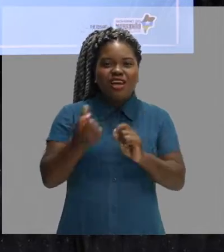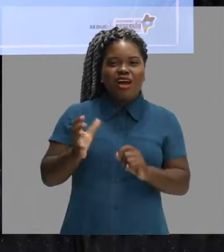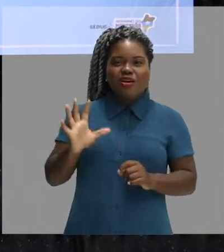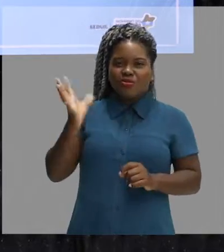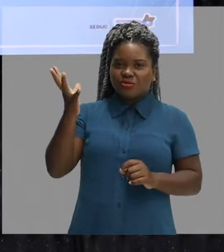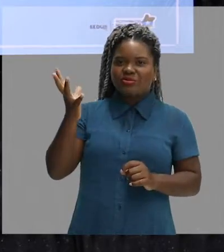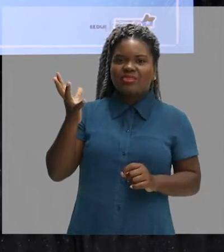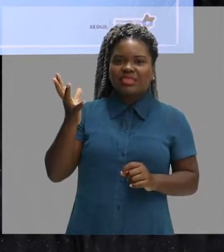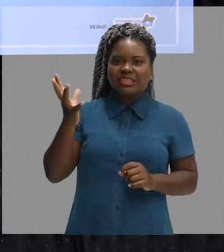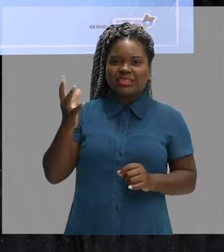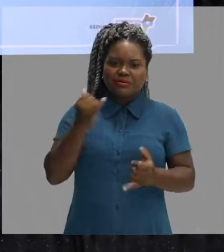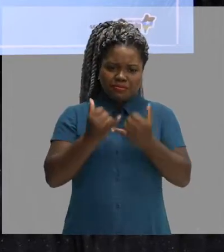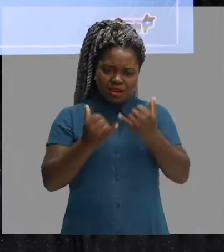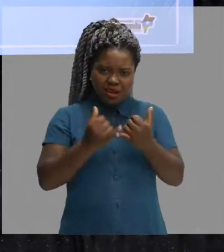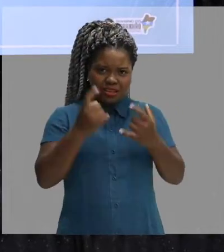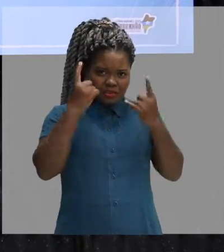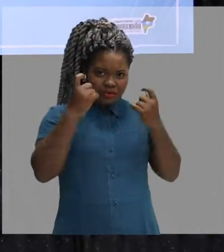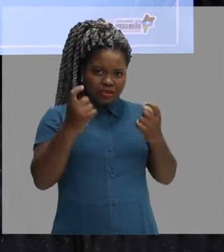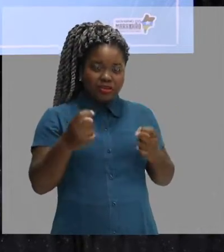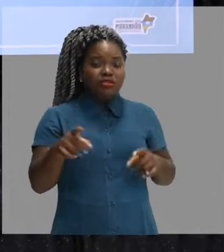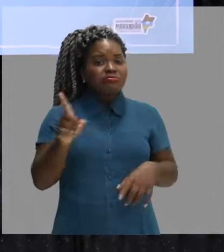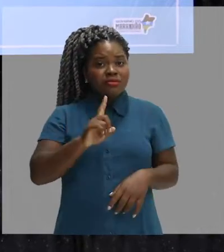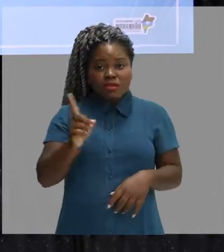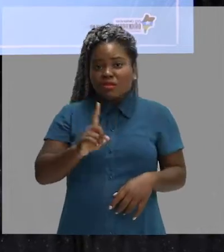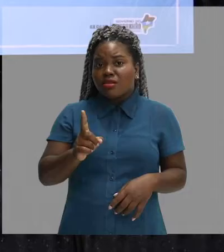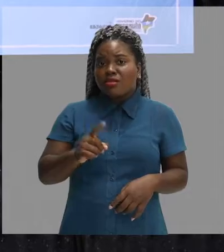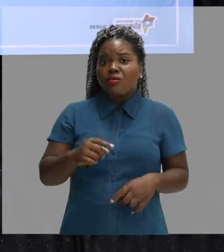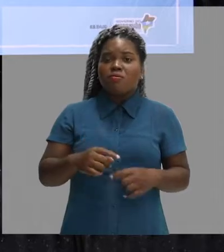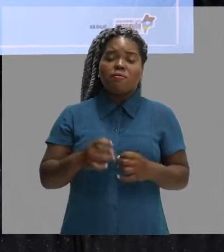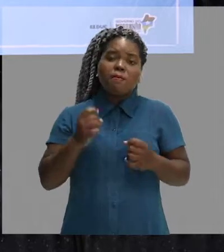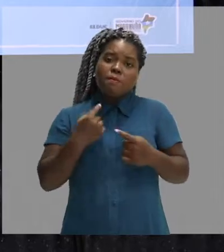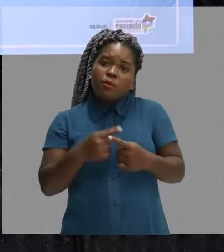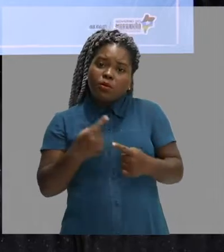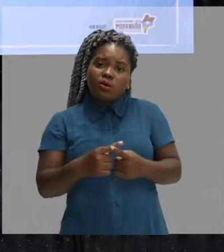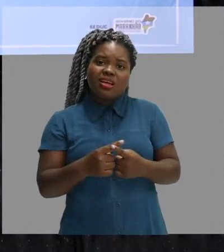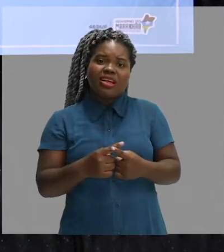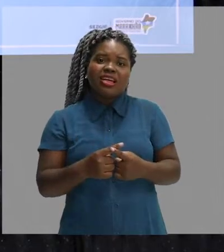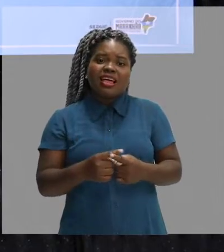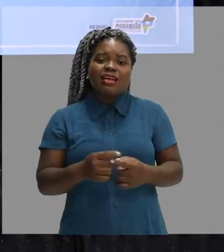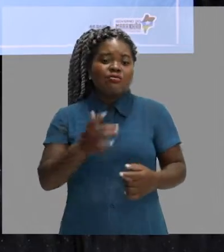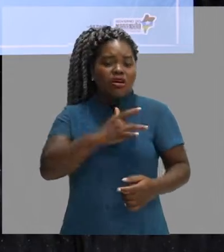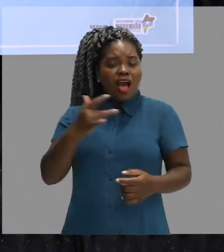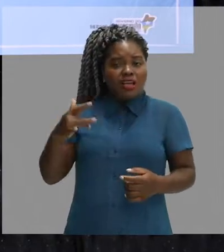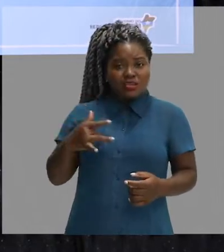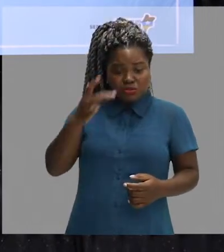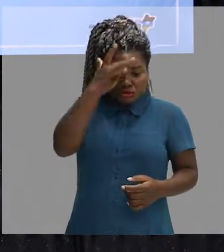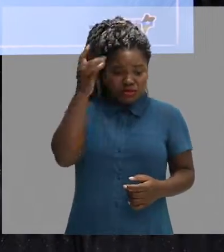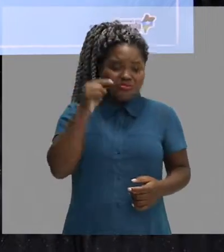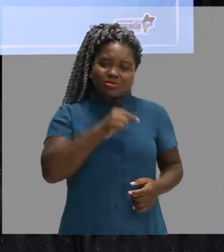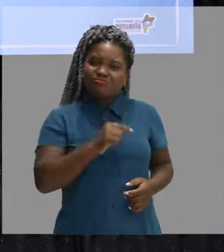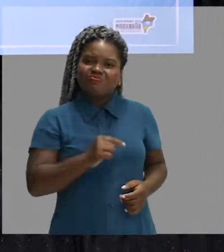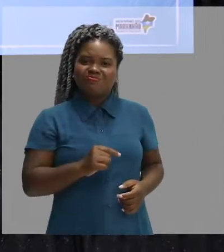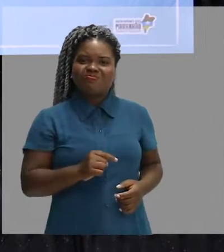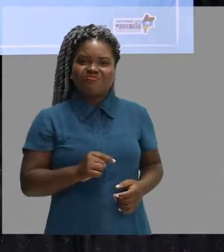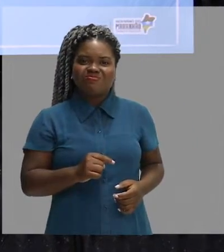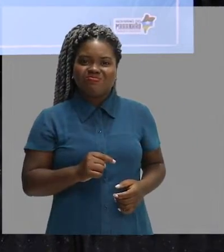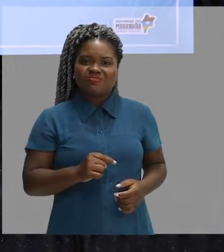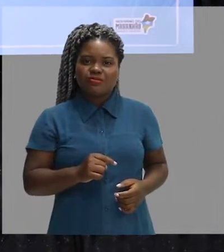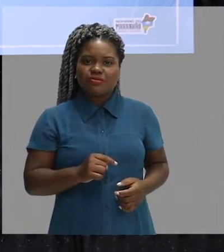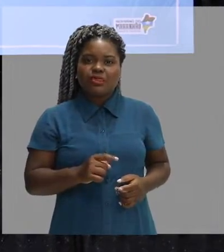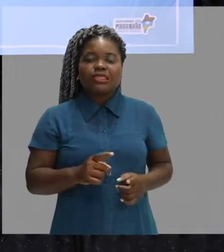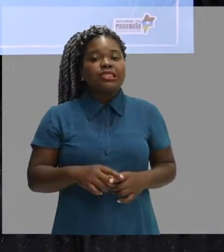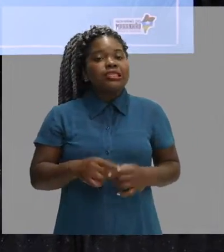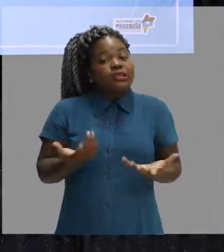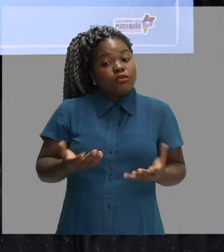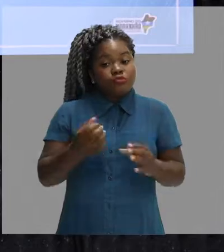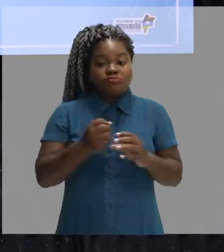vezes, ser violência, mas se não há intenção de causar dano, lembre-te disso, né? É importante a gente lembrar disso, não pode ser